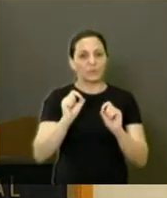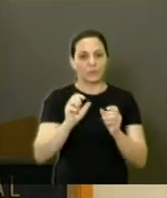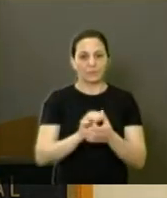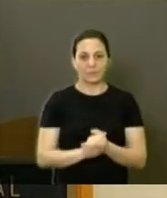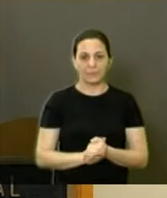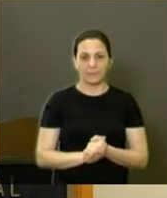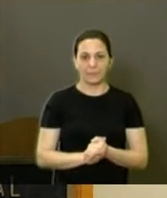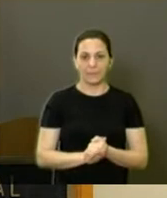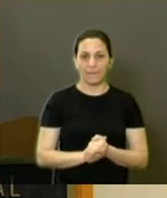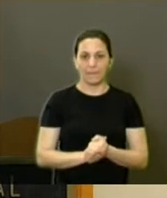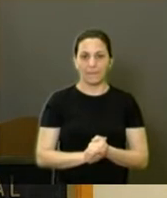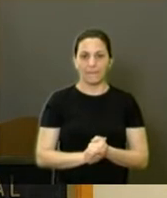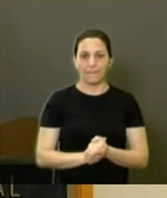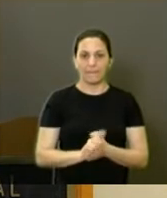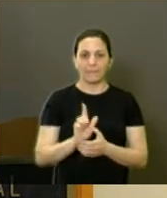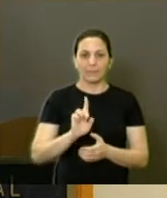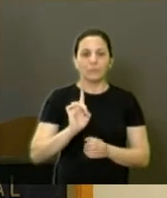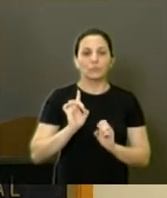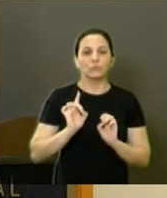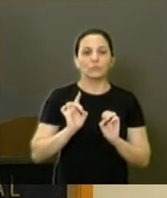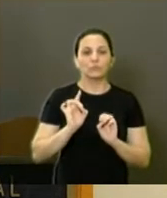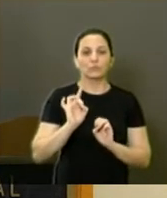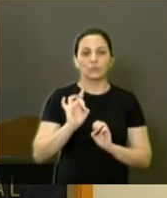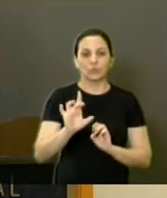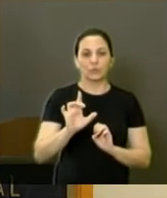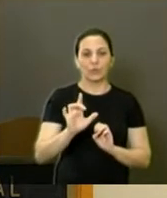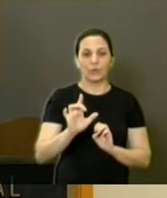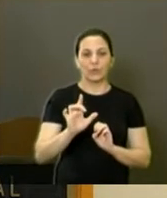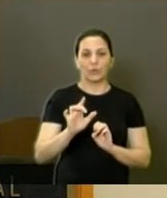que não somente quando do exercício da